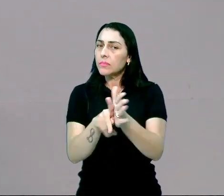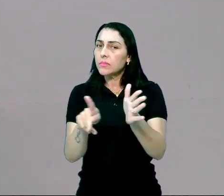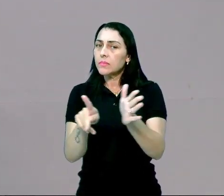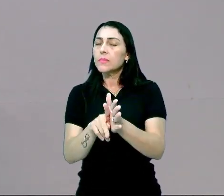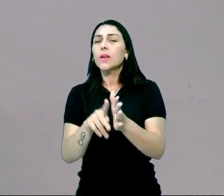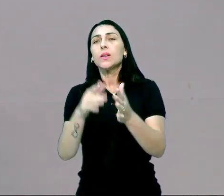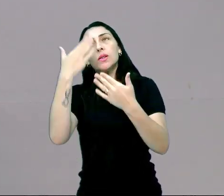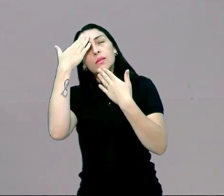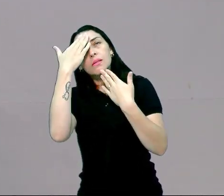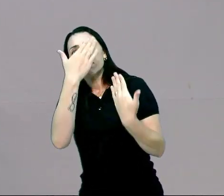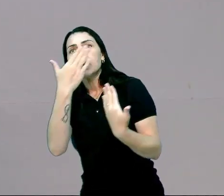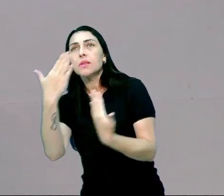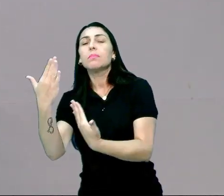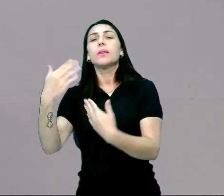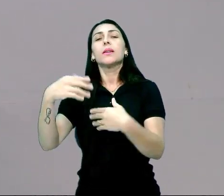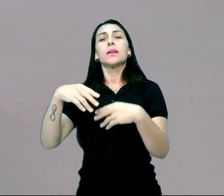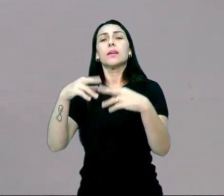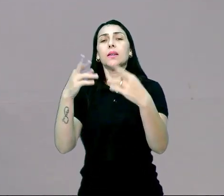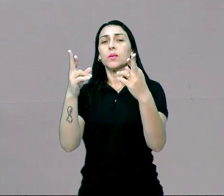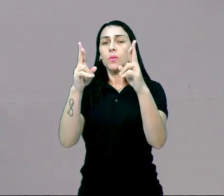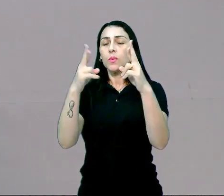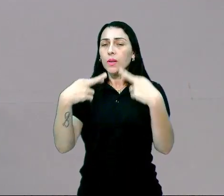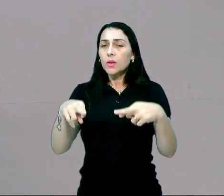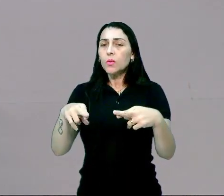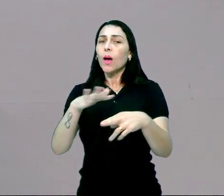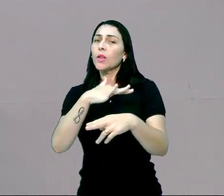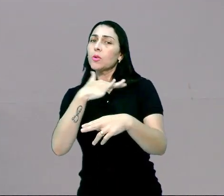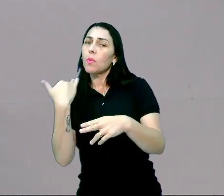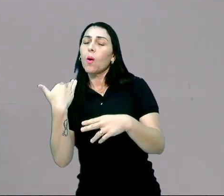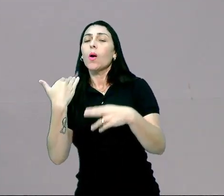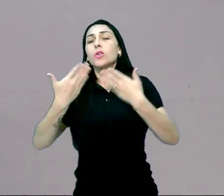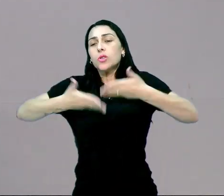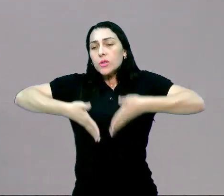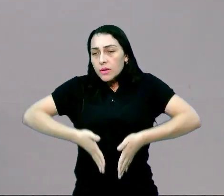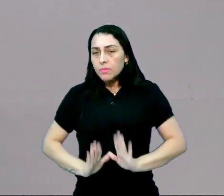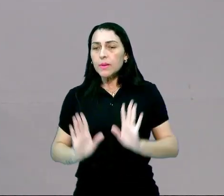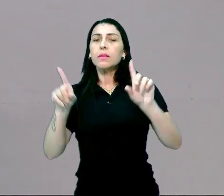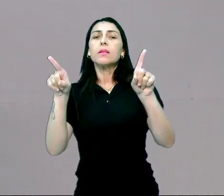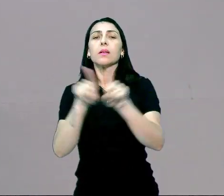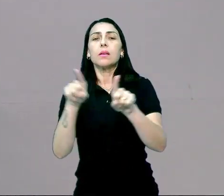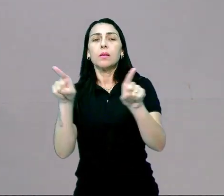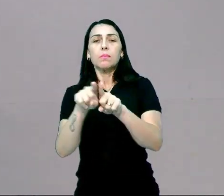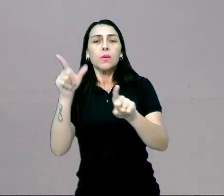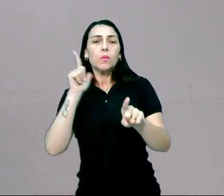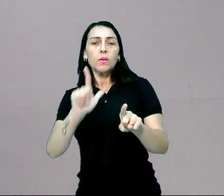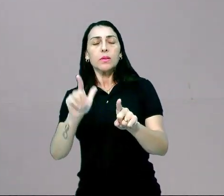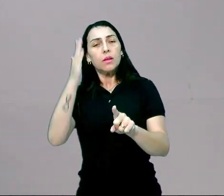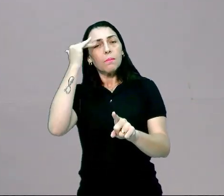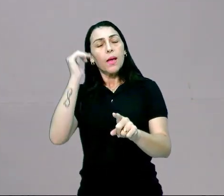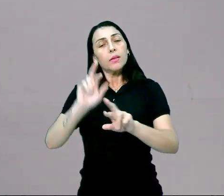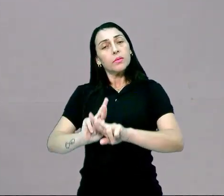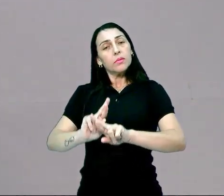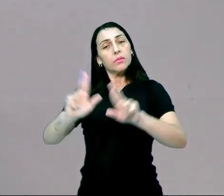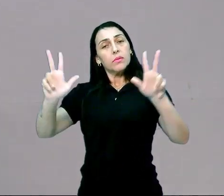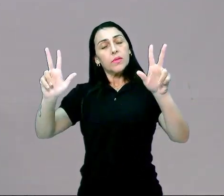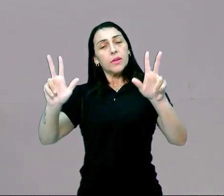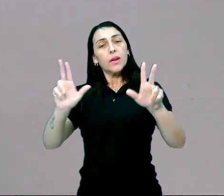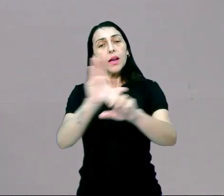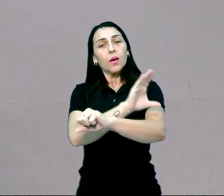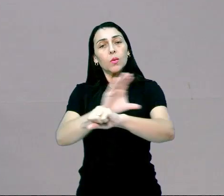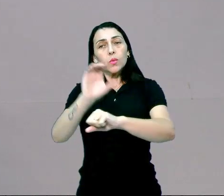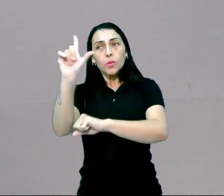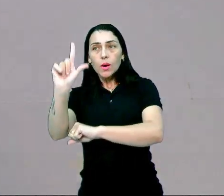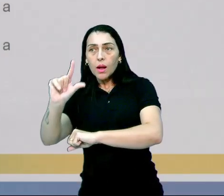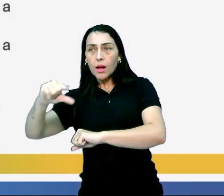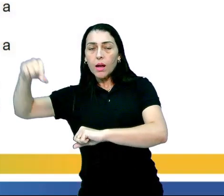mais de agradecimento, rituais de passagem, e não nesse aspecto tão religioso. Então a gente consegue fazer essa distinção entre a cultura